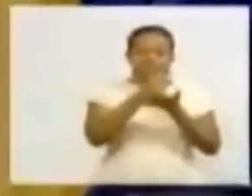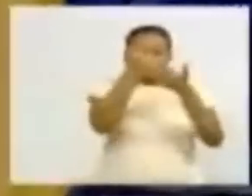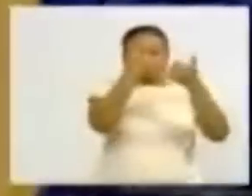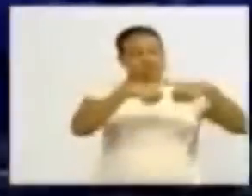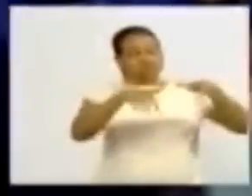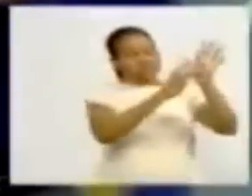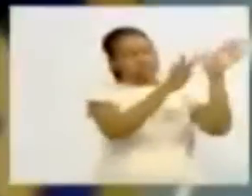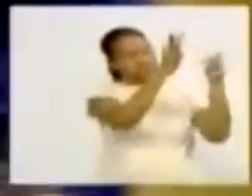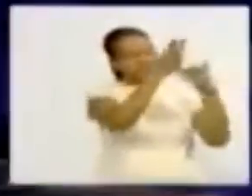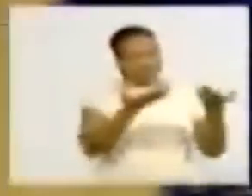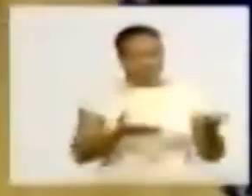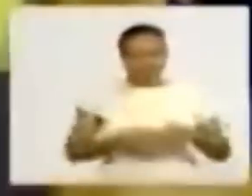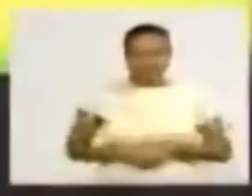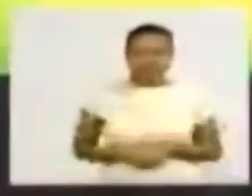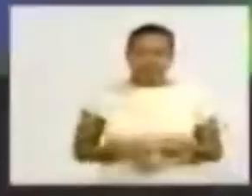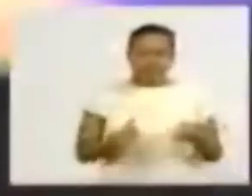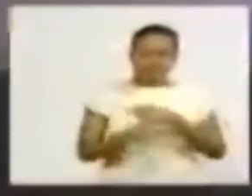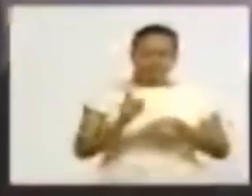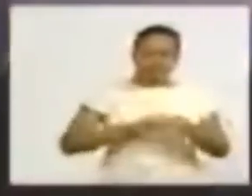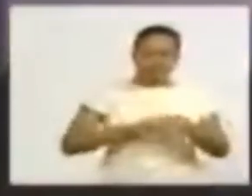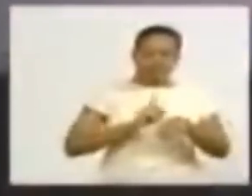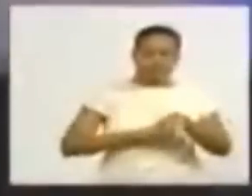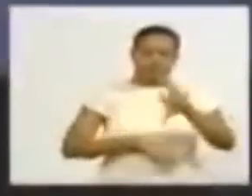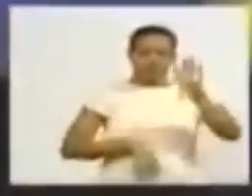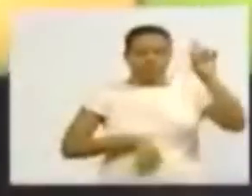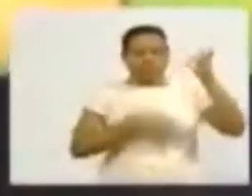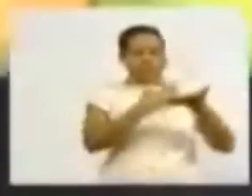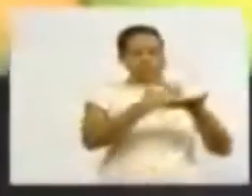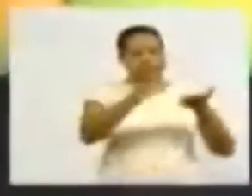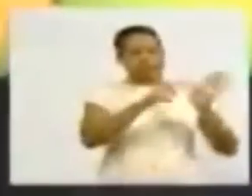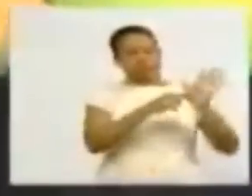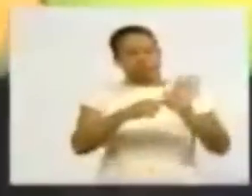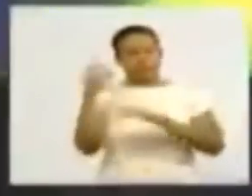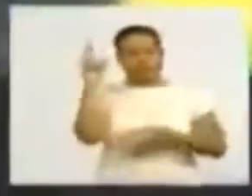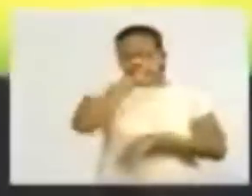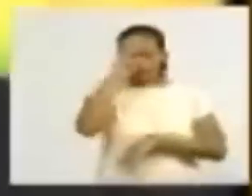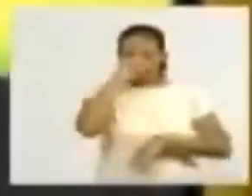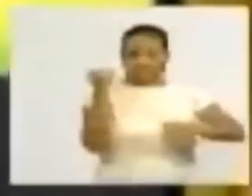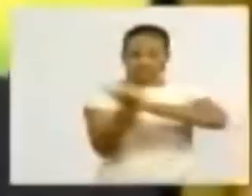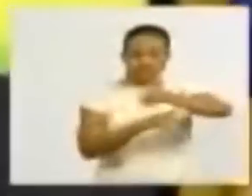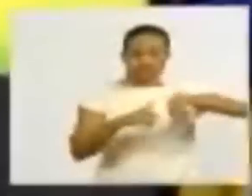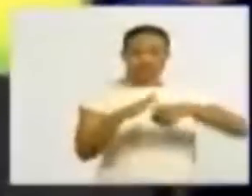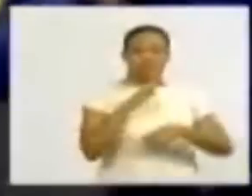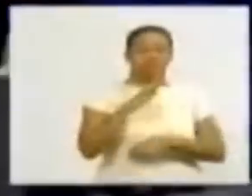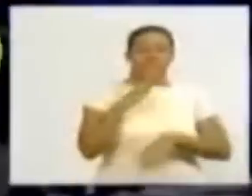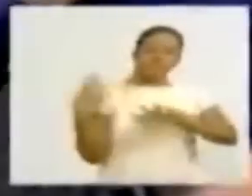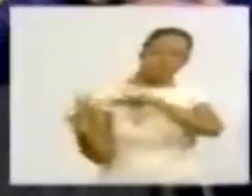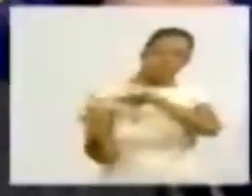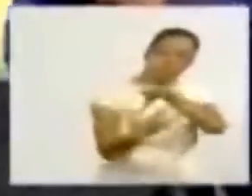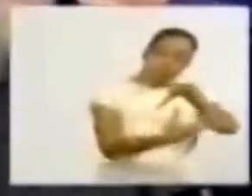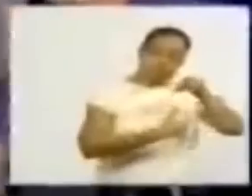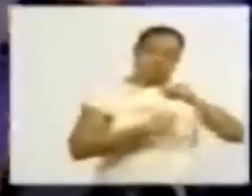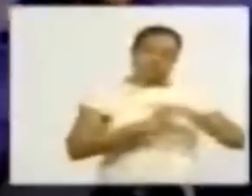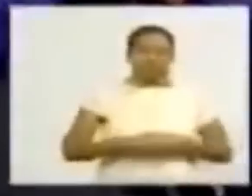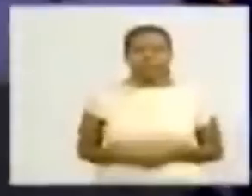que está em Jesus. Desde o primeiro momento em que Deus começou a se manifestar na história, para se tornar conhecido do